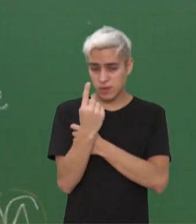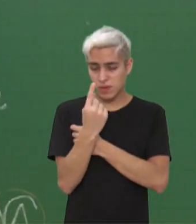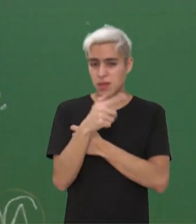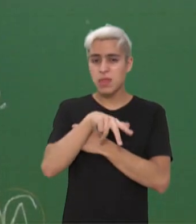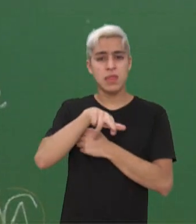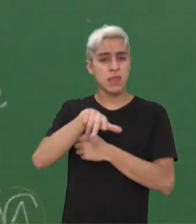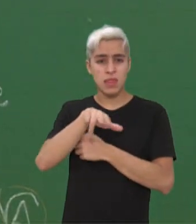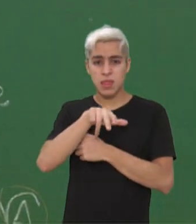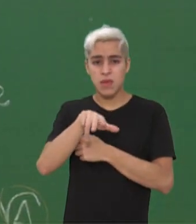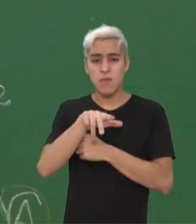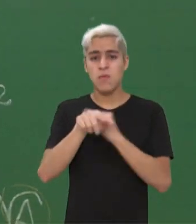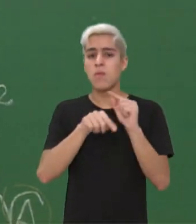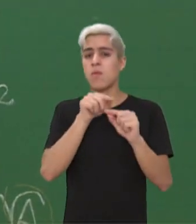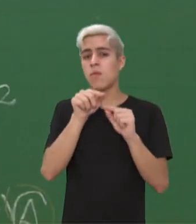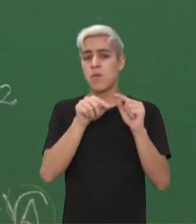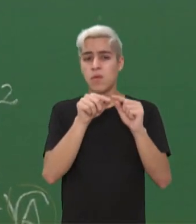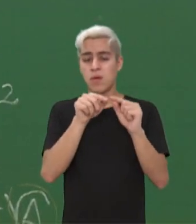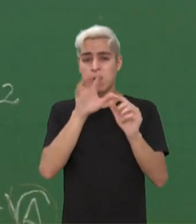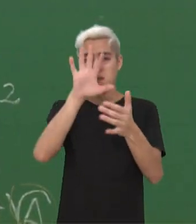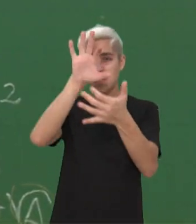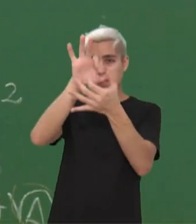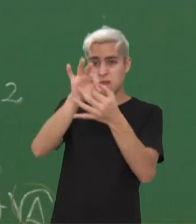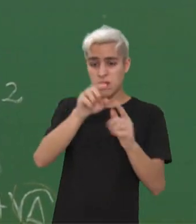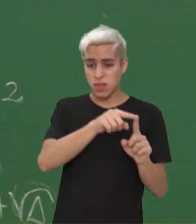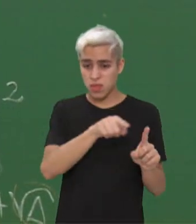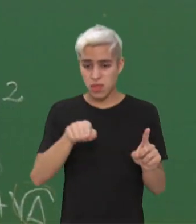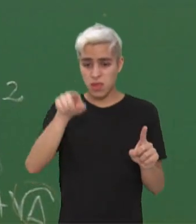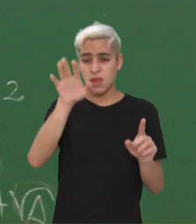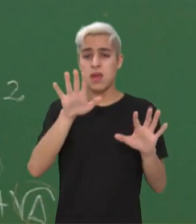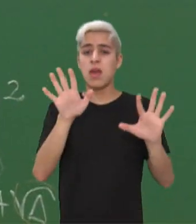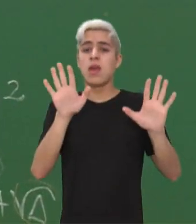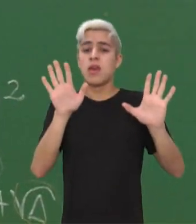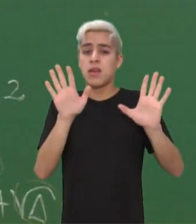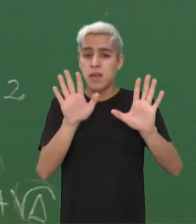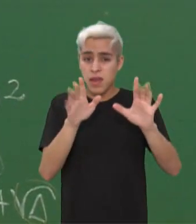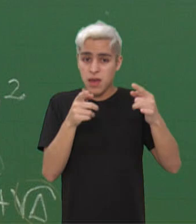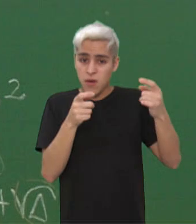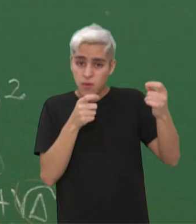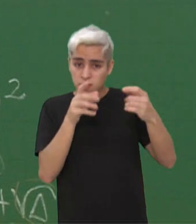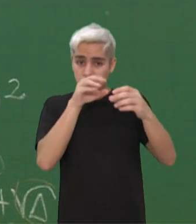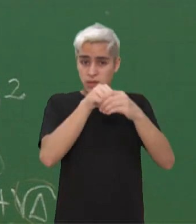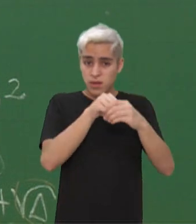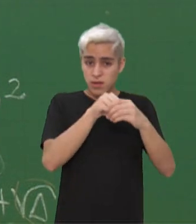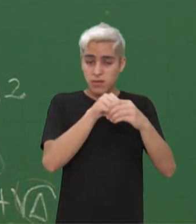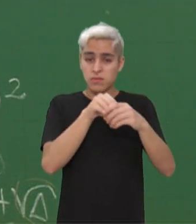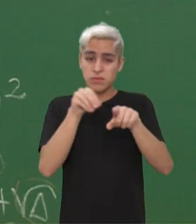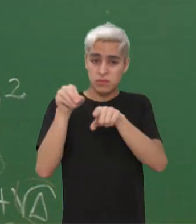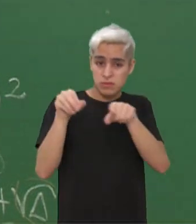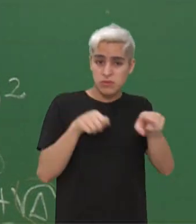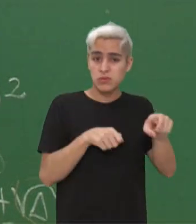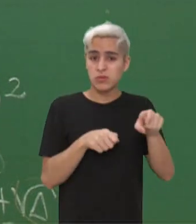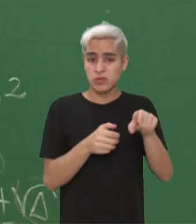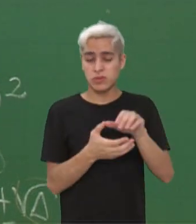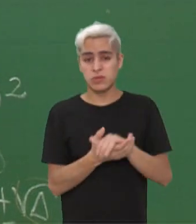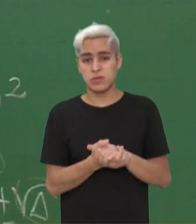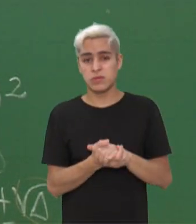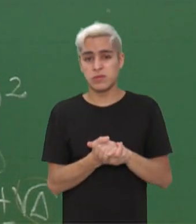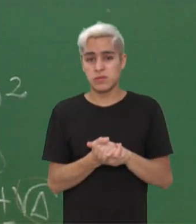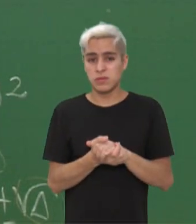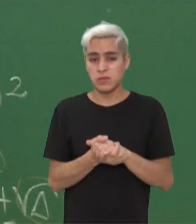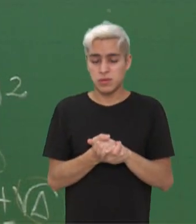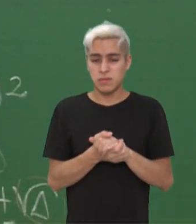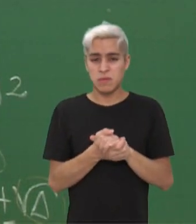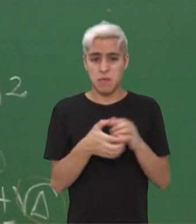é de ponto no eixo, não. É de coordenada no eixo x. Além da